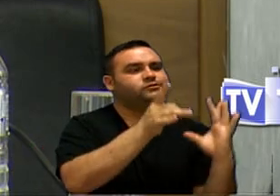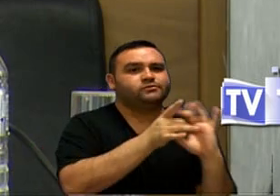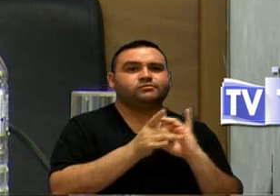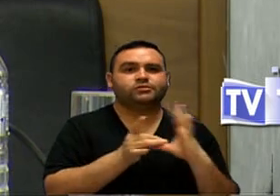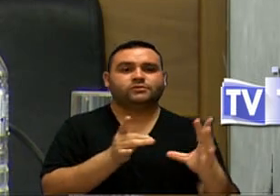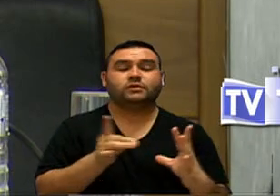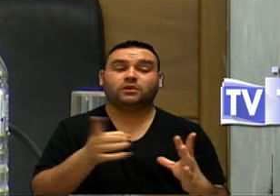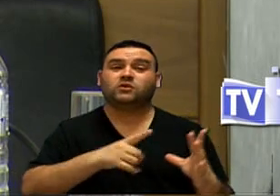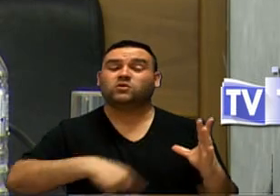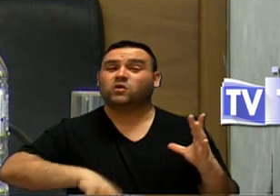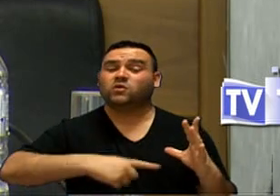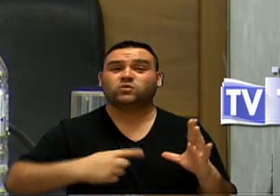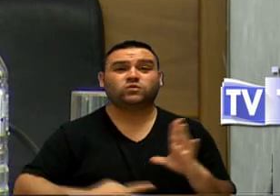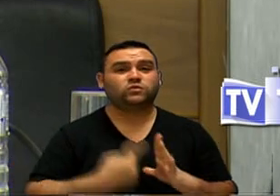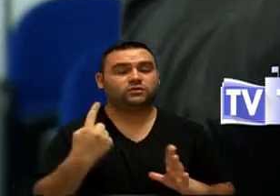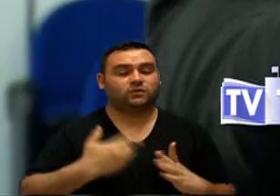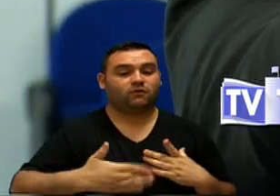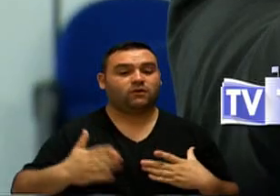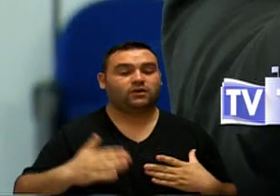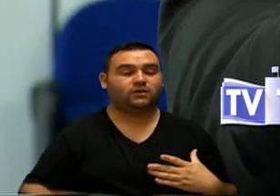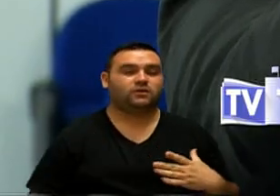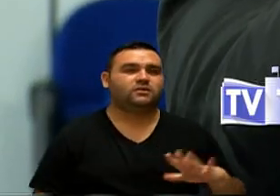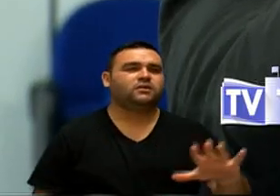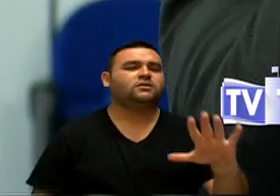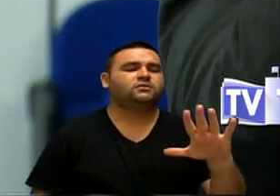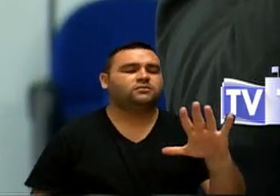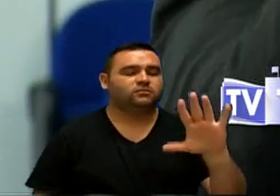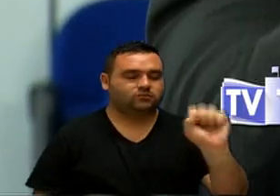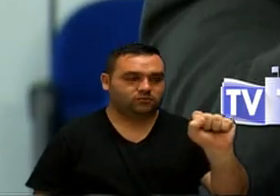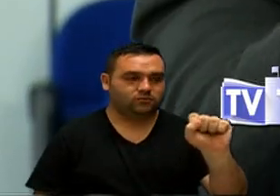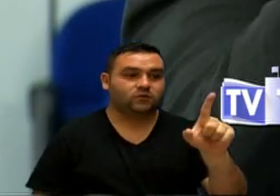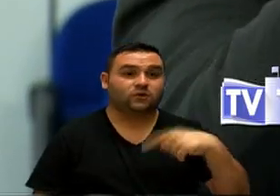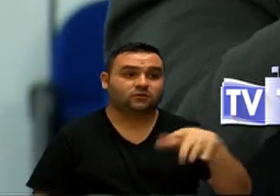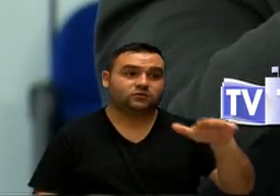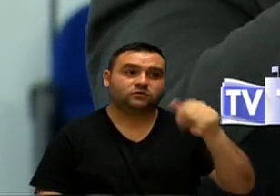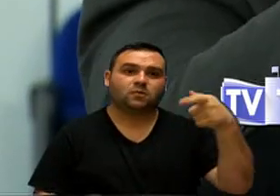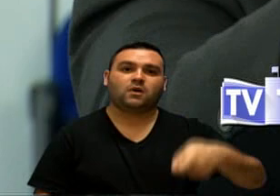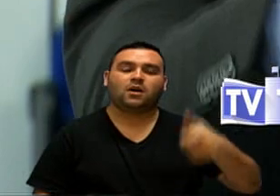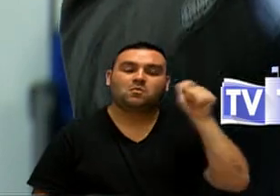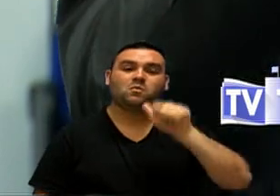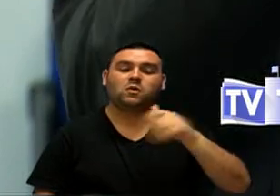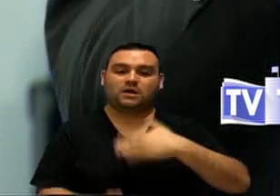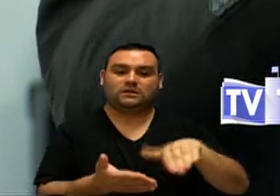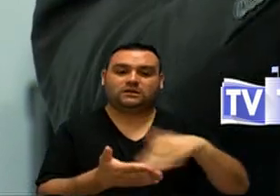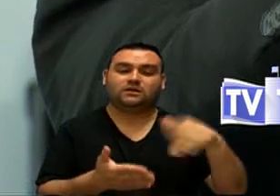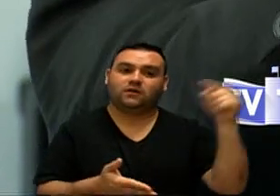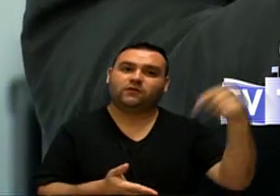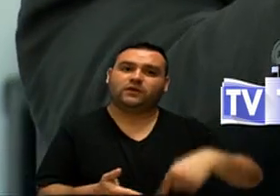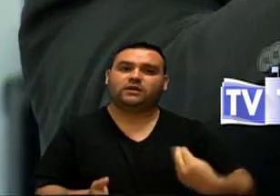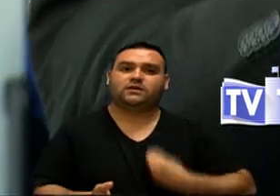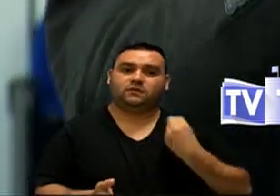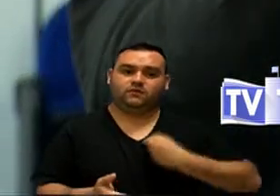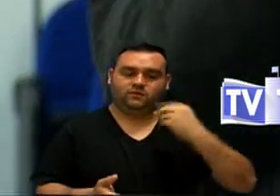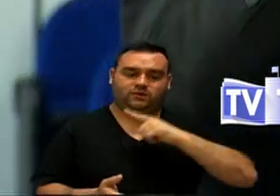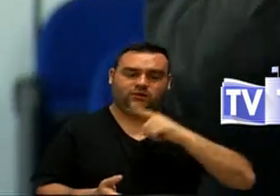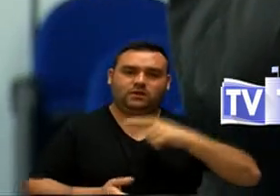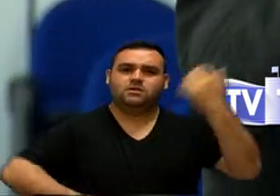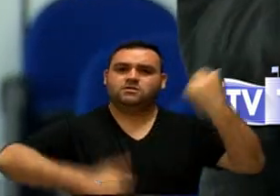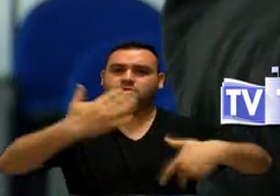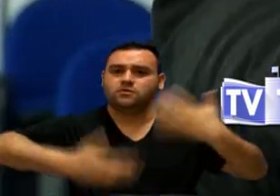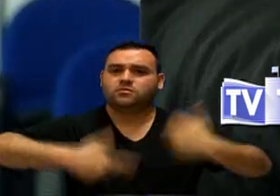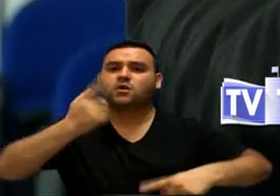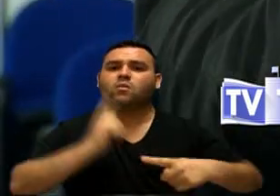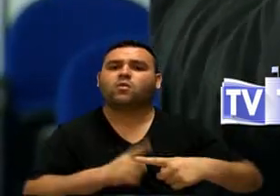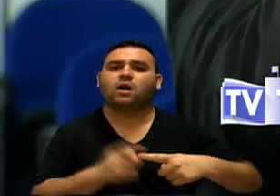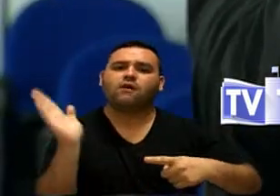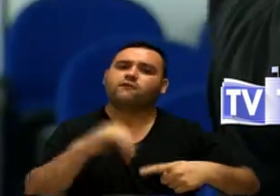que nós iremos fazer, vereador... Se Vossa Excelência concordar, poderíamos convocar a Secretária de Saúde para estar presente aqui e explicar o